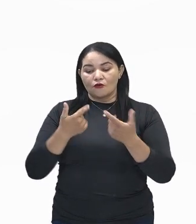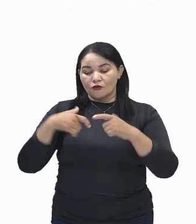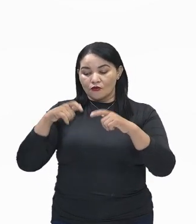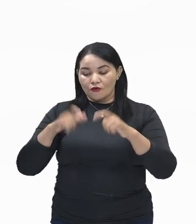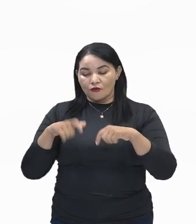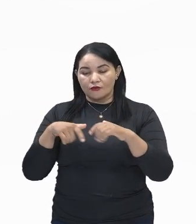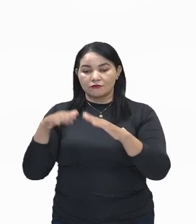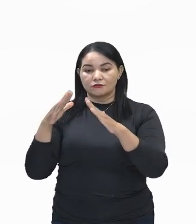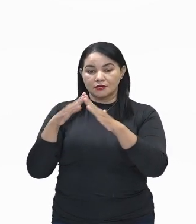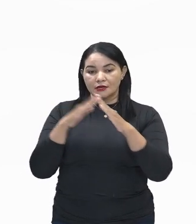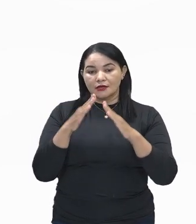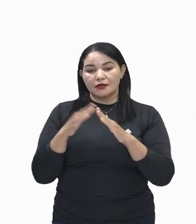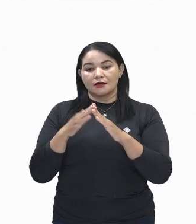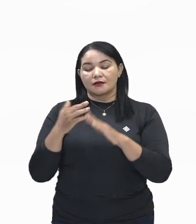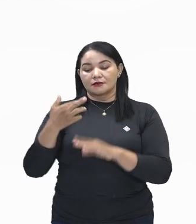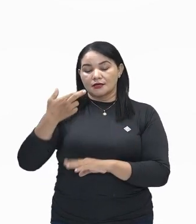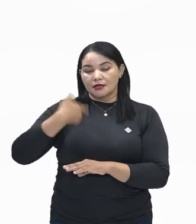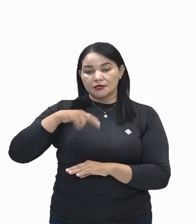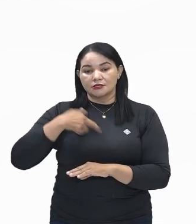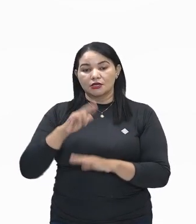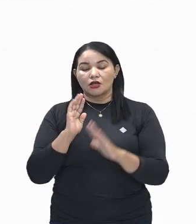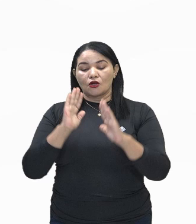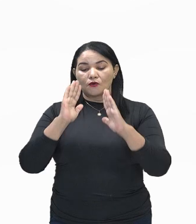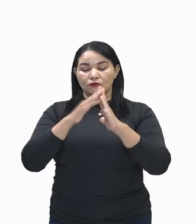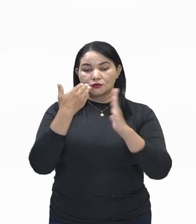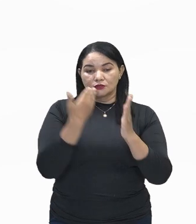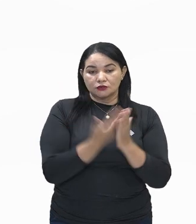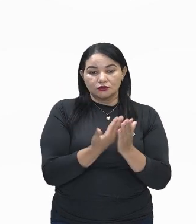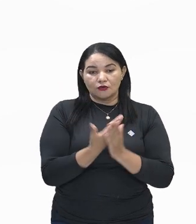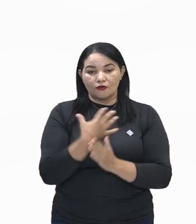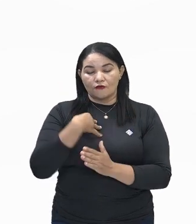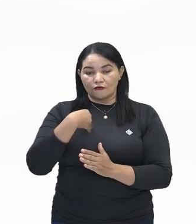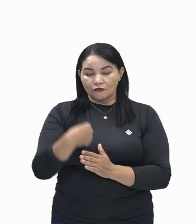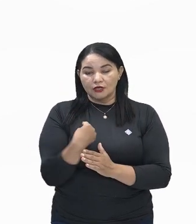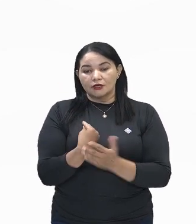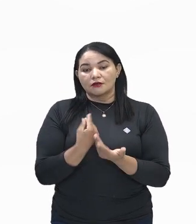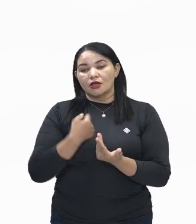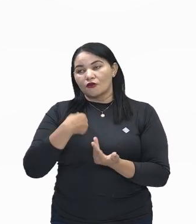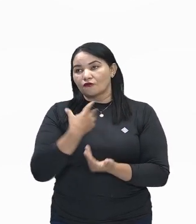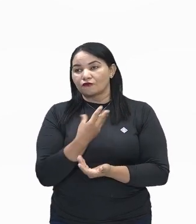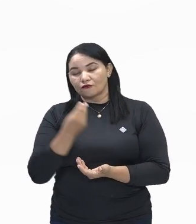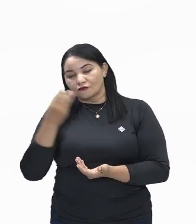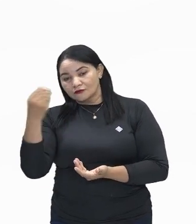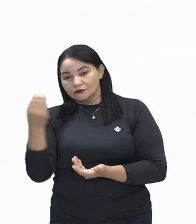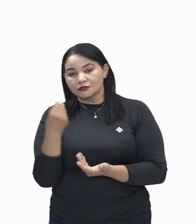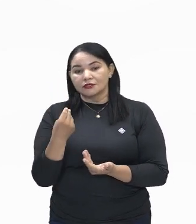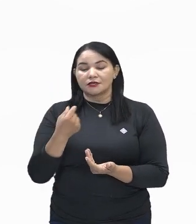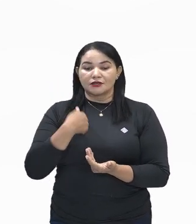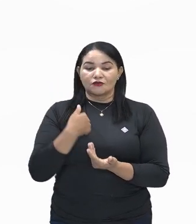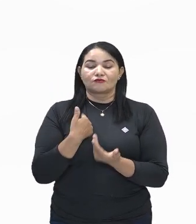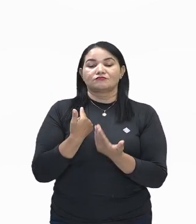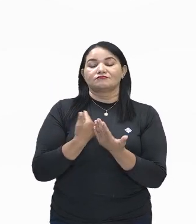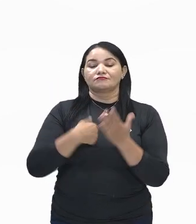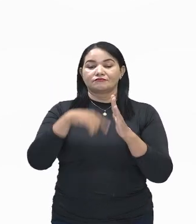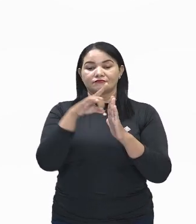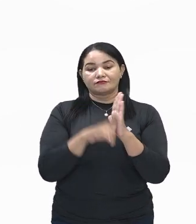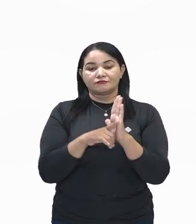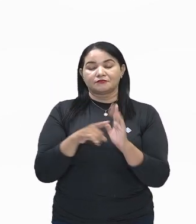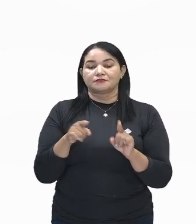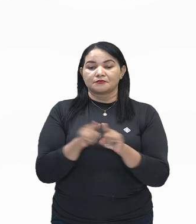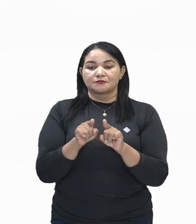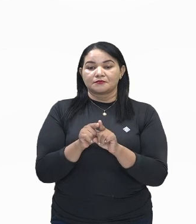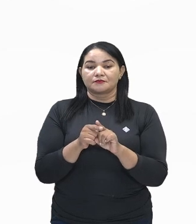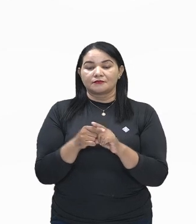a religião, a escola dos meus filhos, para onde eu quero viajar, né? O